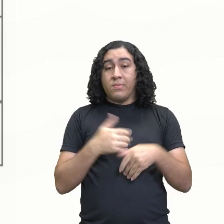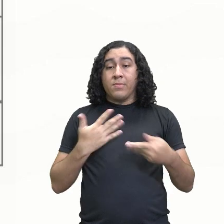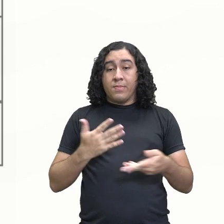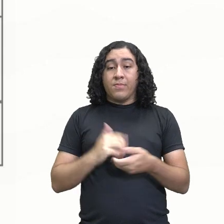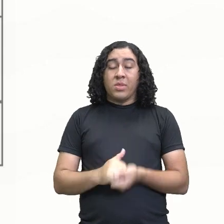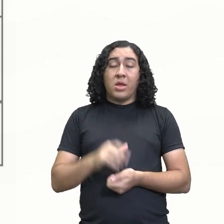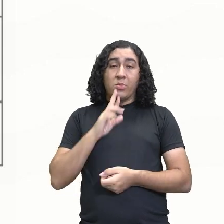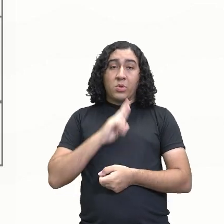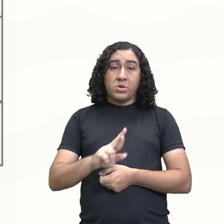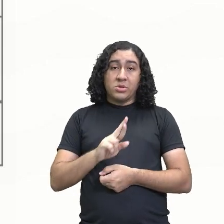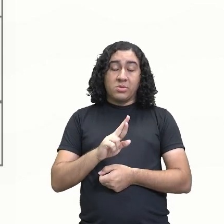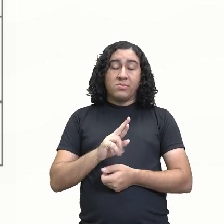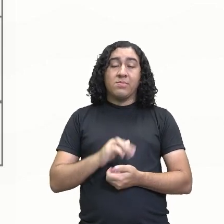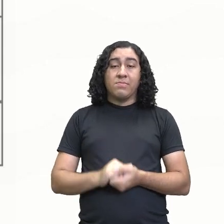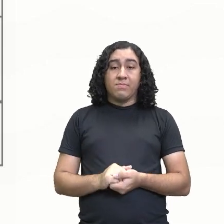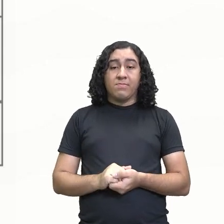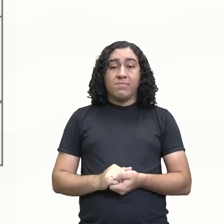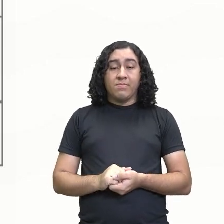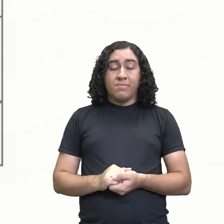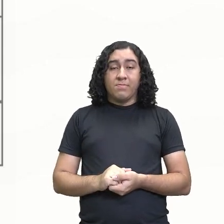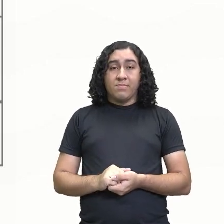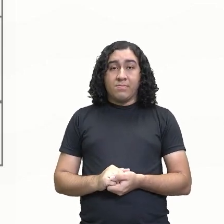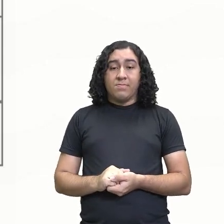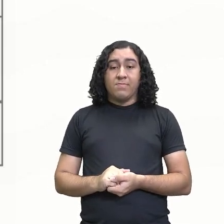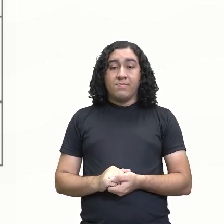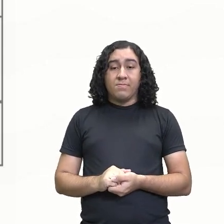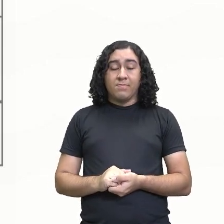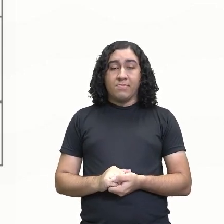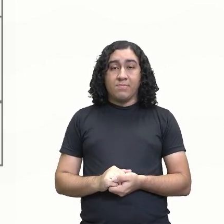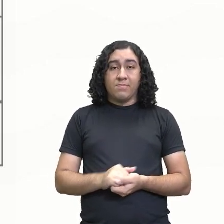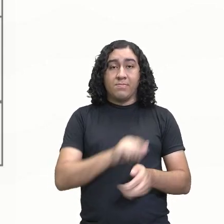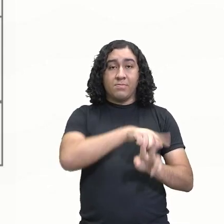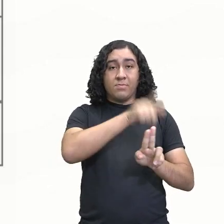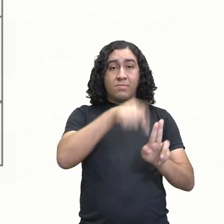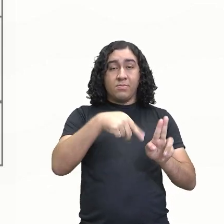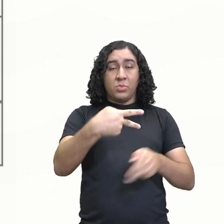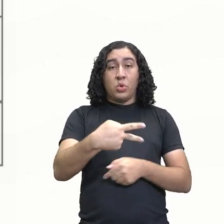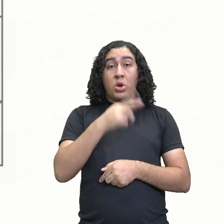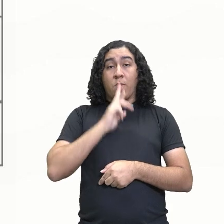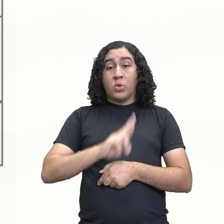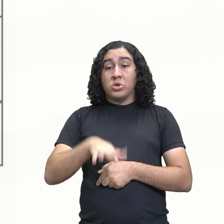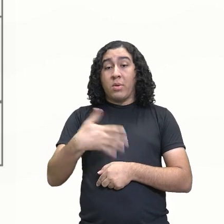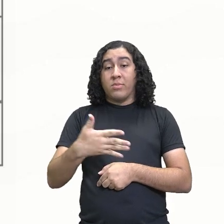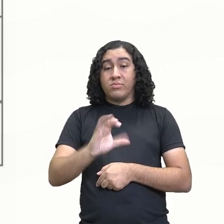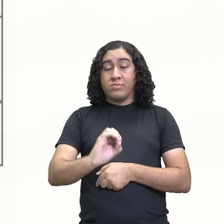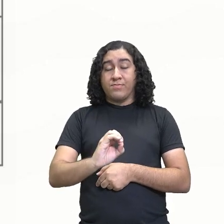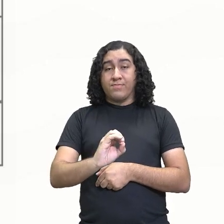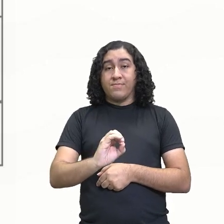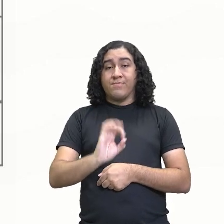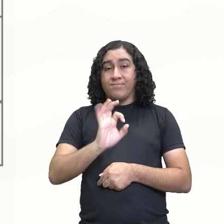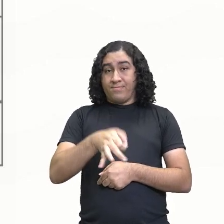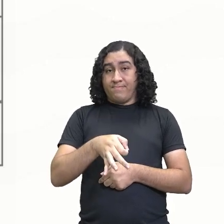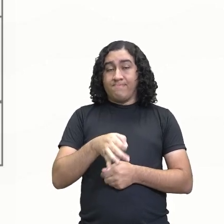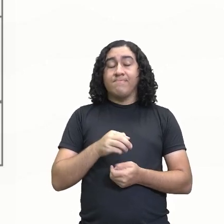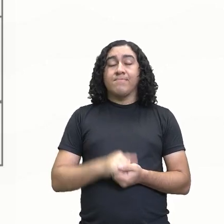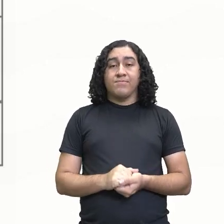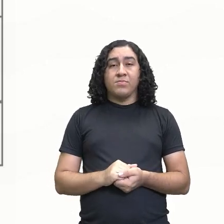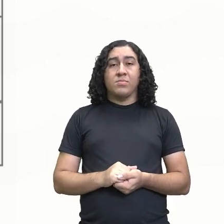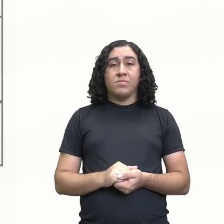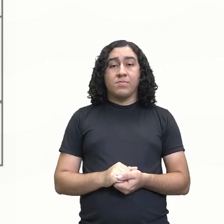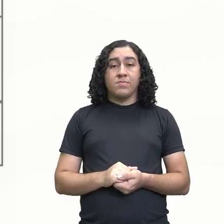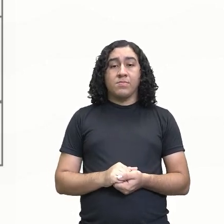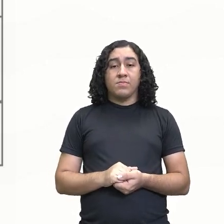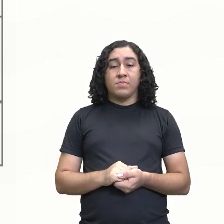vamos ter quem? O resultado. Então, o seno de 2π, quem é? É zero, tudo bem? Mas